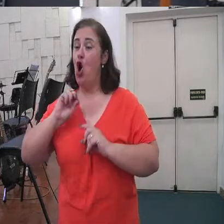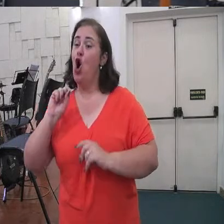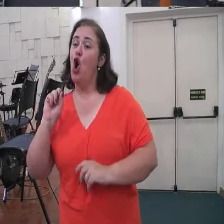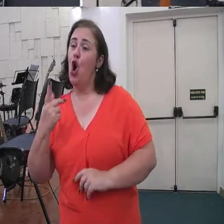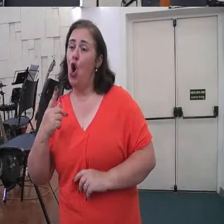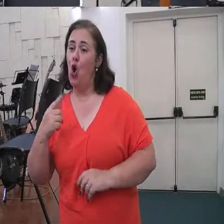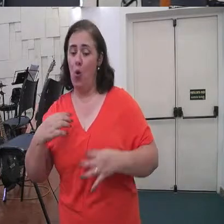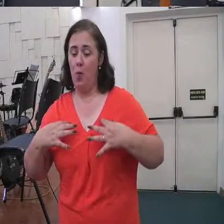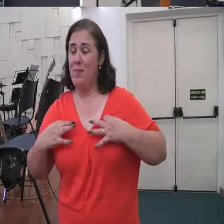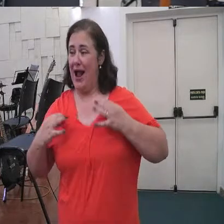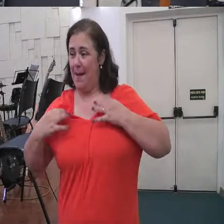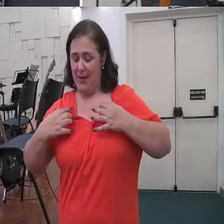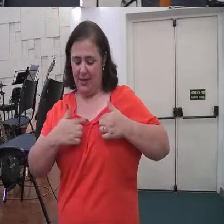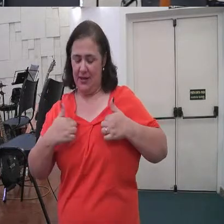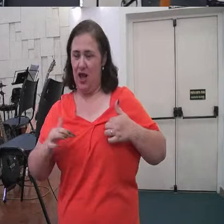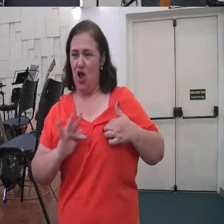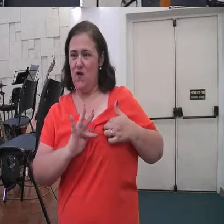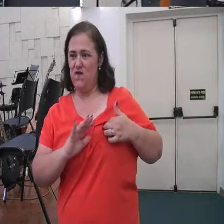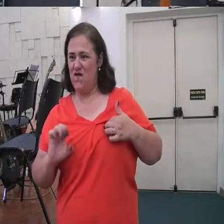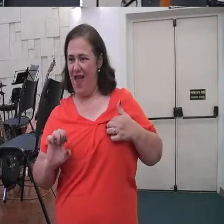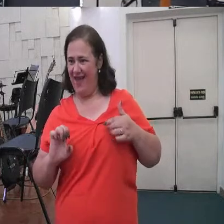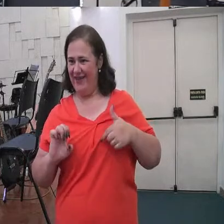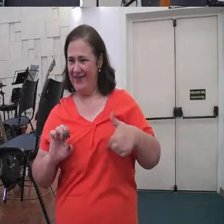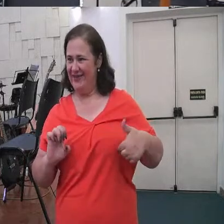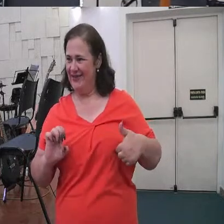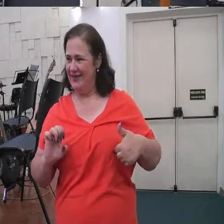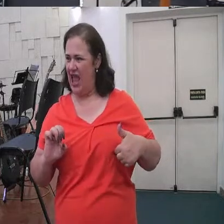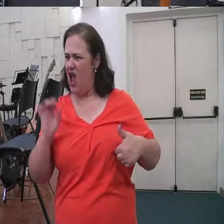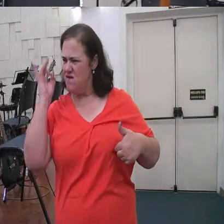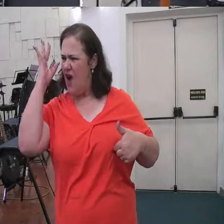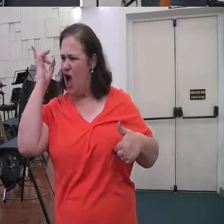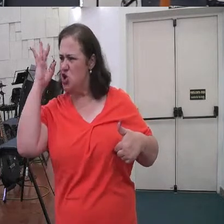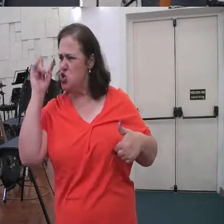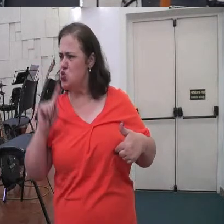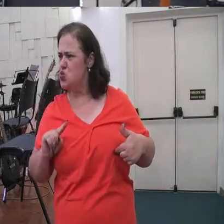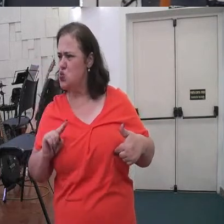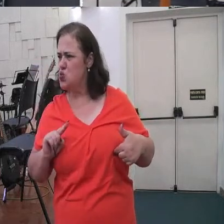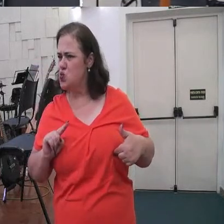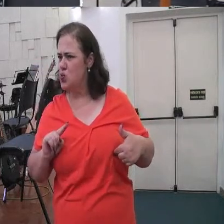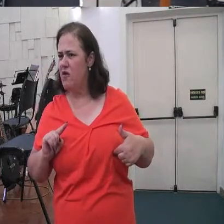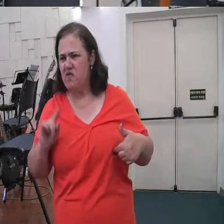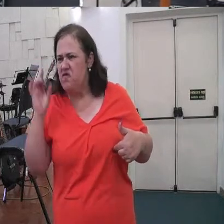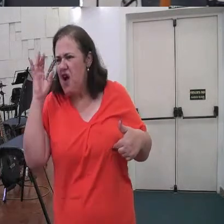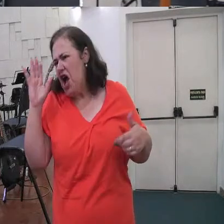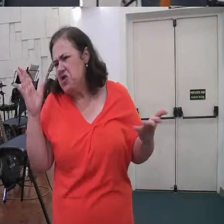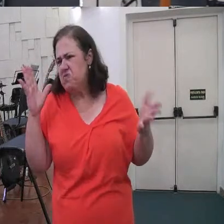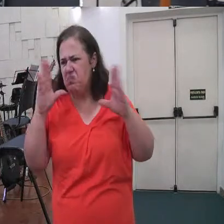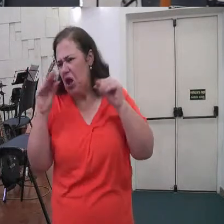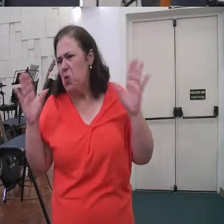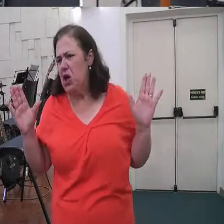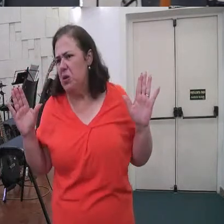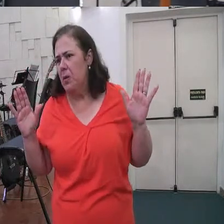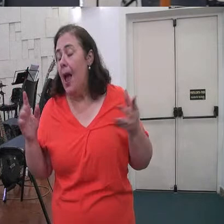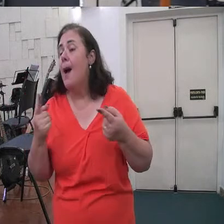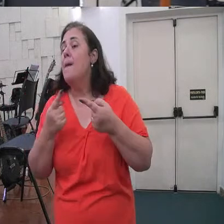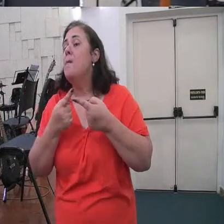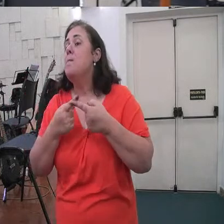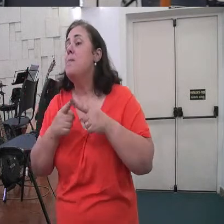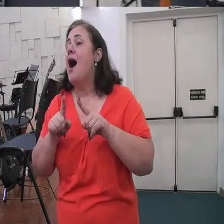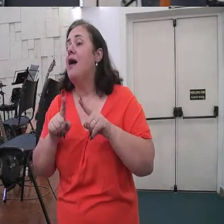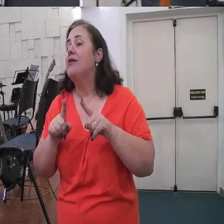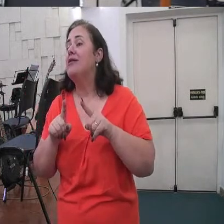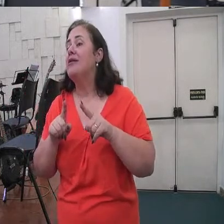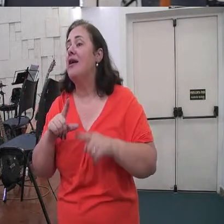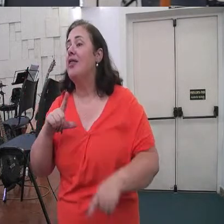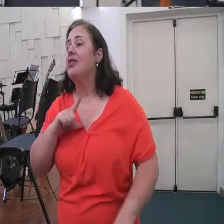resiliente. É a fé que você diz: Senhor Jesus, não importa o que vai acontecer comigo, eu não vou te deixar e ponto final. E